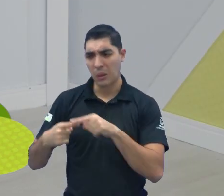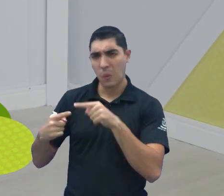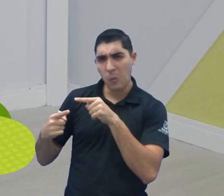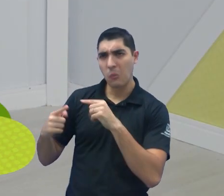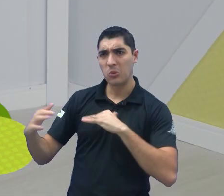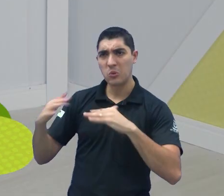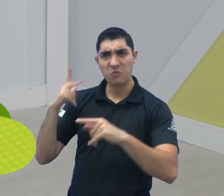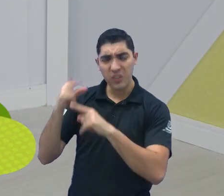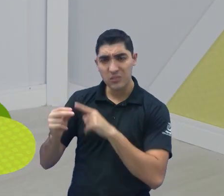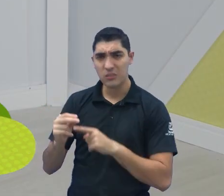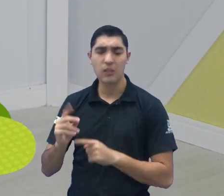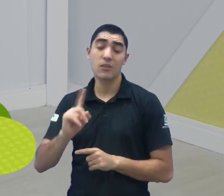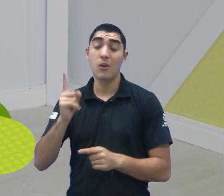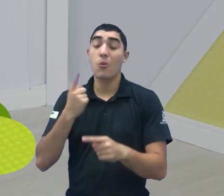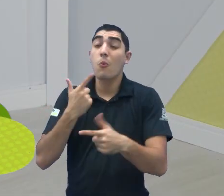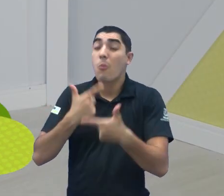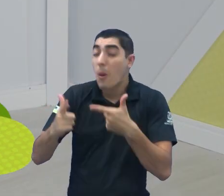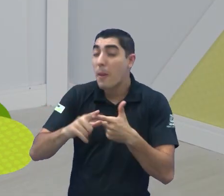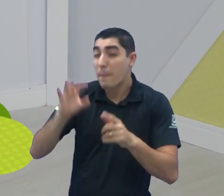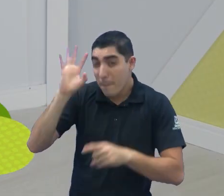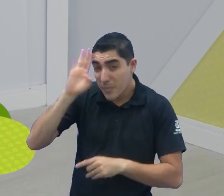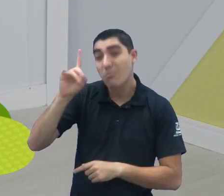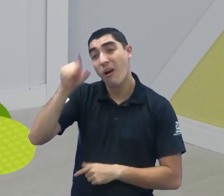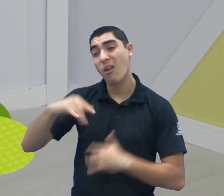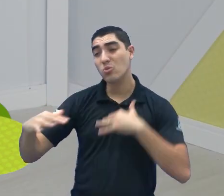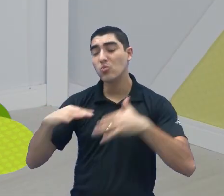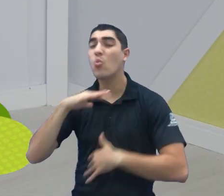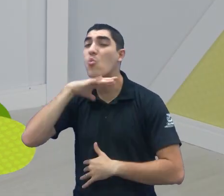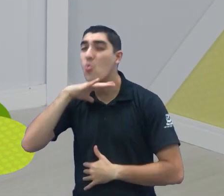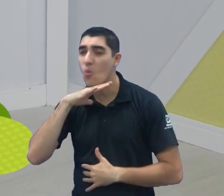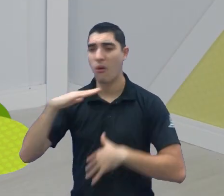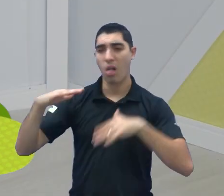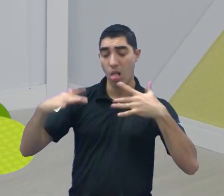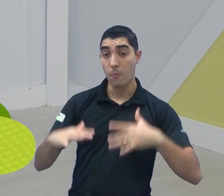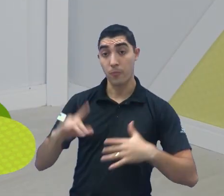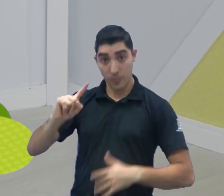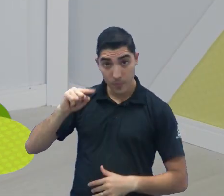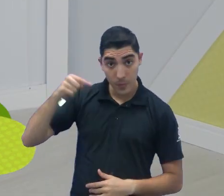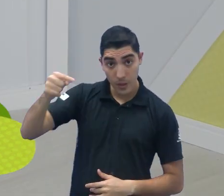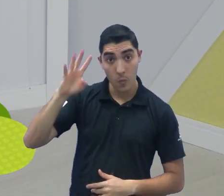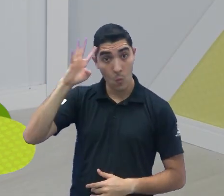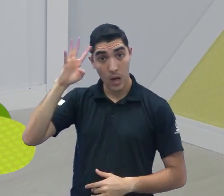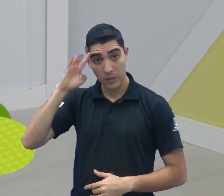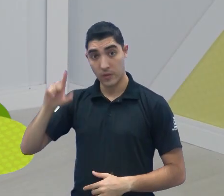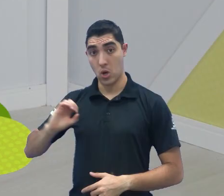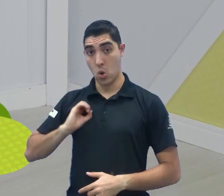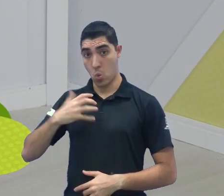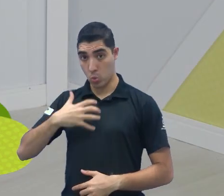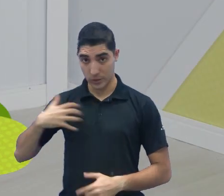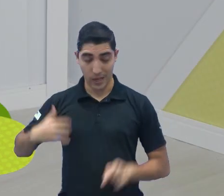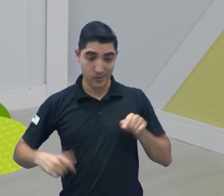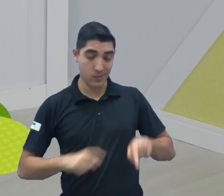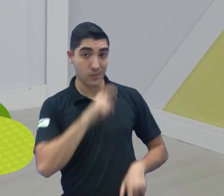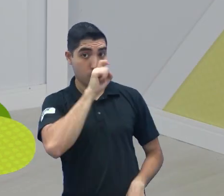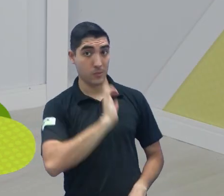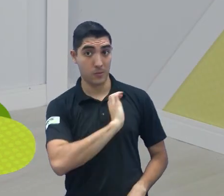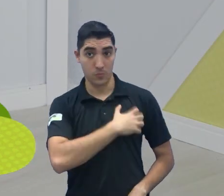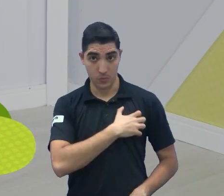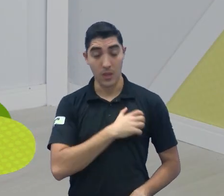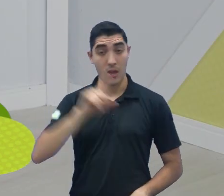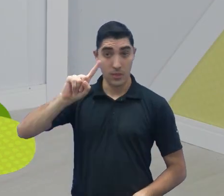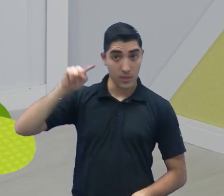apresentado. Quarta-feira, 8 horas da noite, lá no José Liberati, tem Osasco Sporting e São José. Todos os detalhes para você